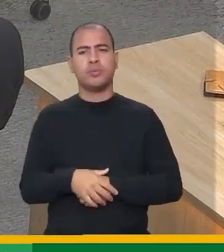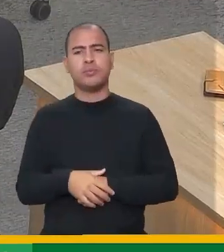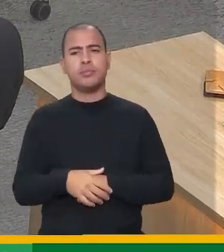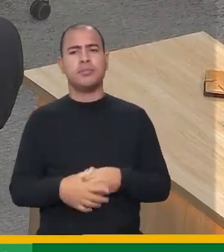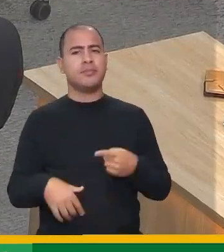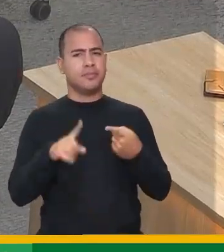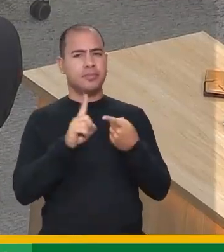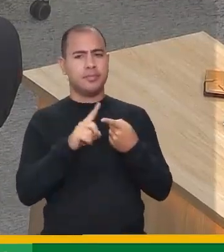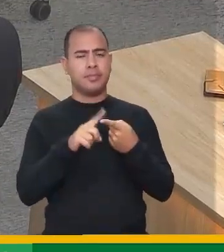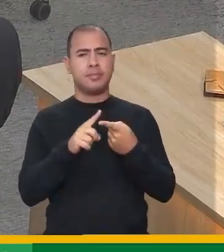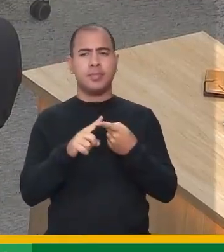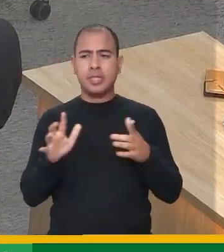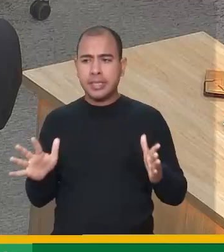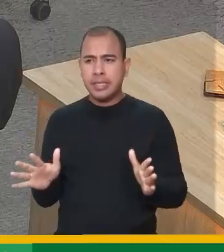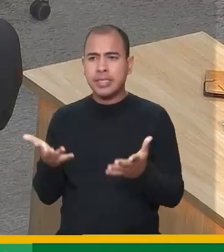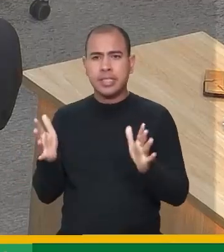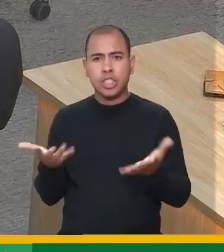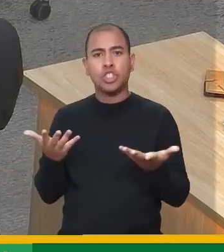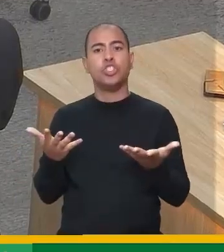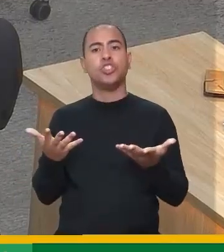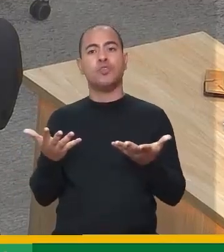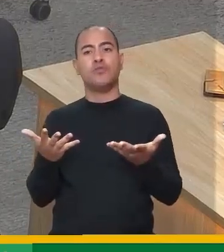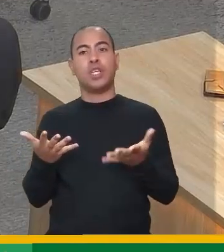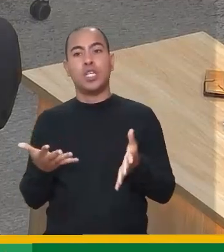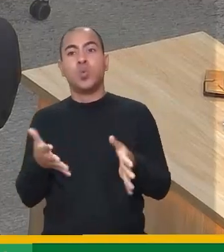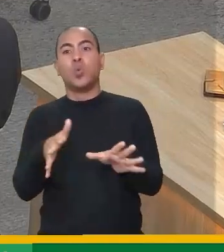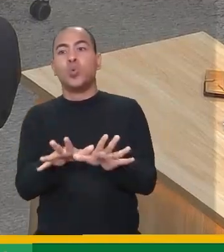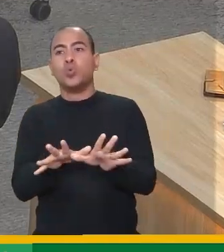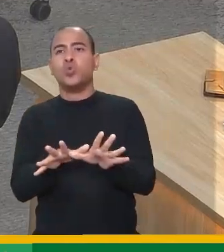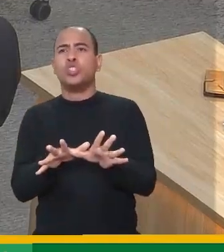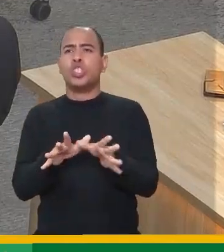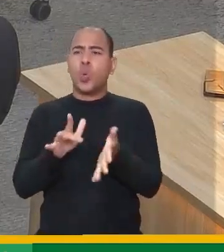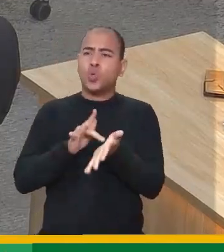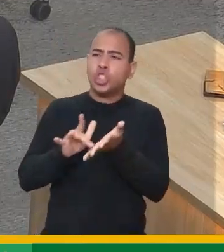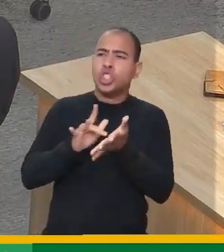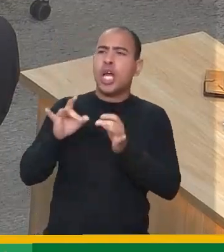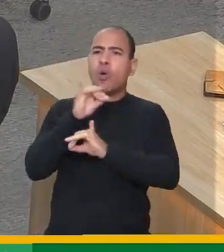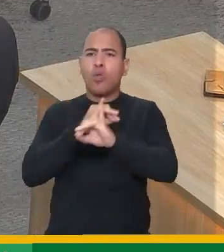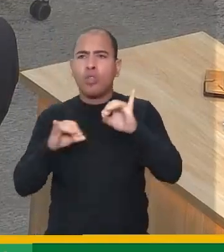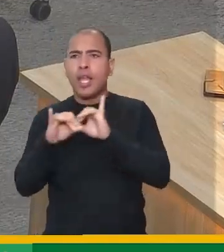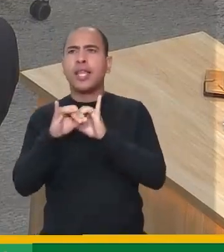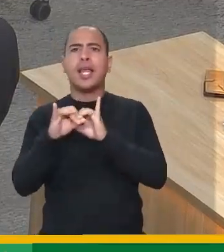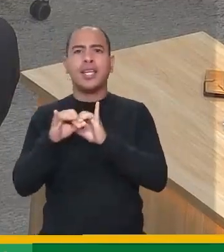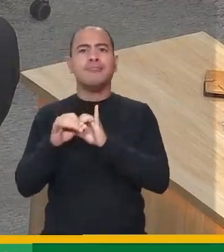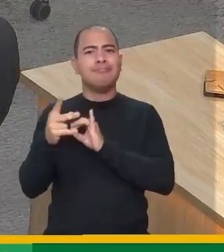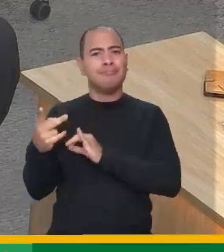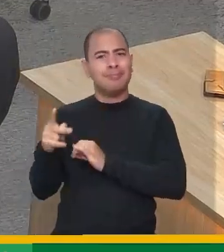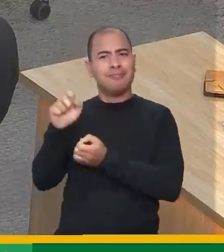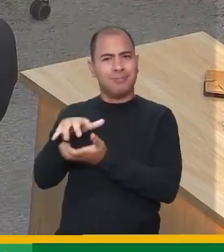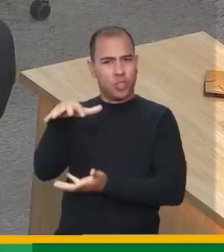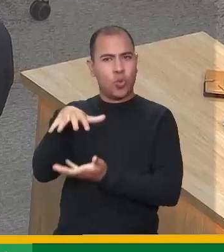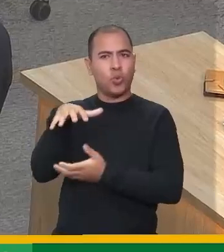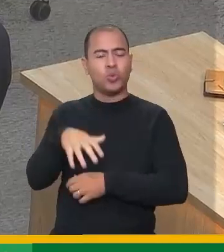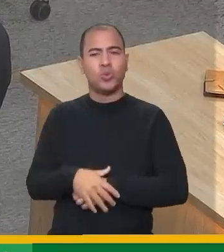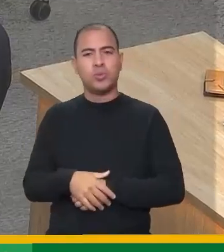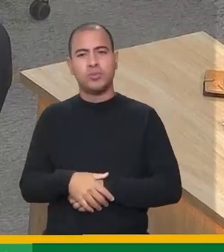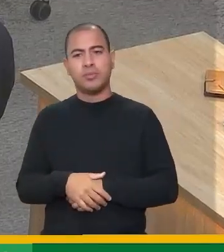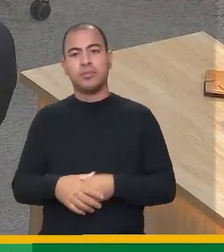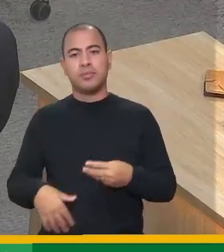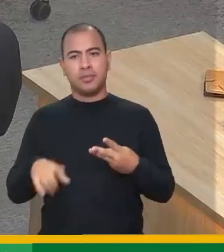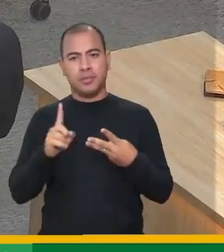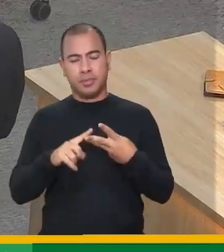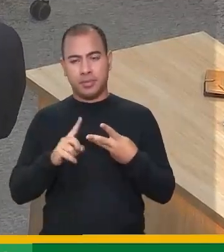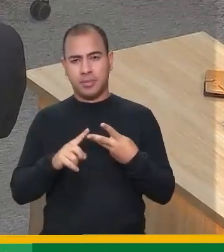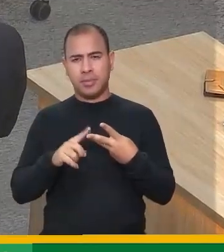inclusão social e digital para os idosos uma outra é sobre a importância que nos preocupa